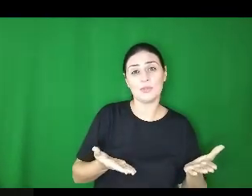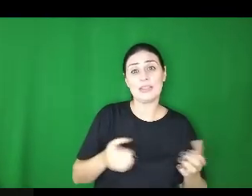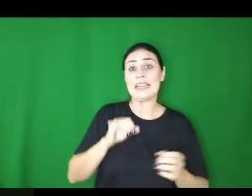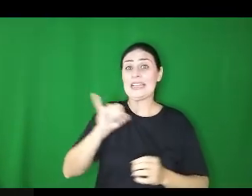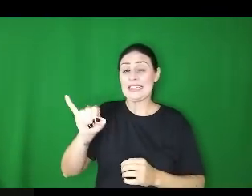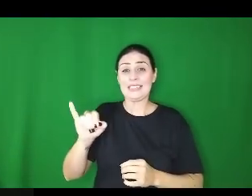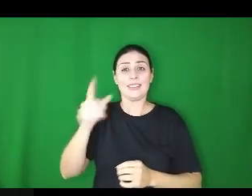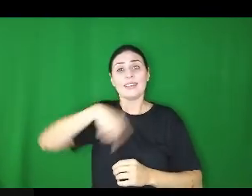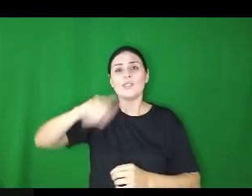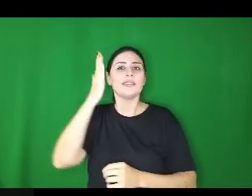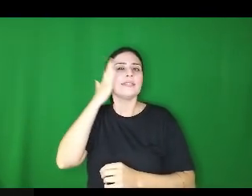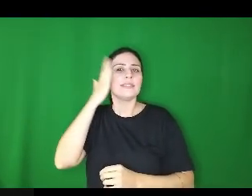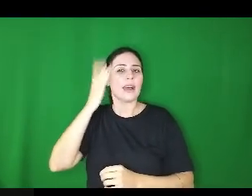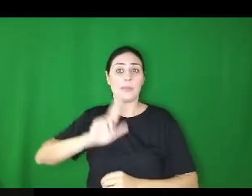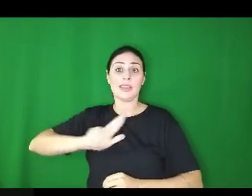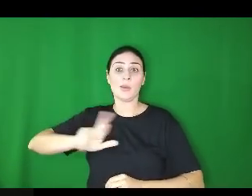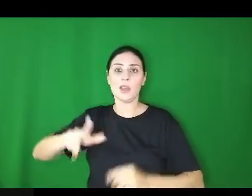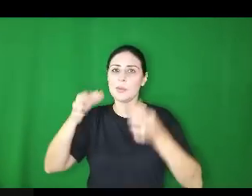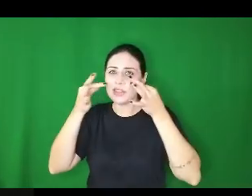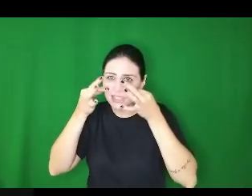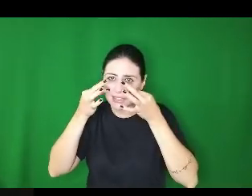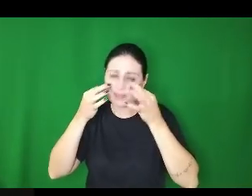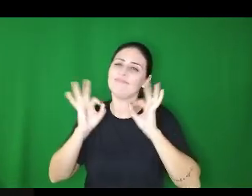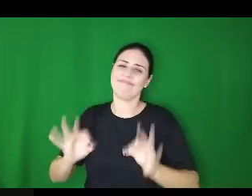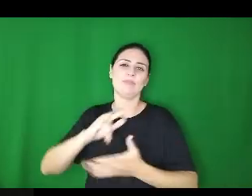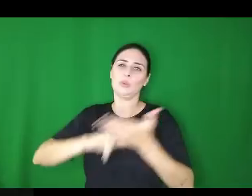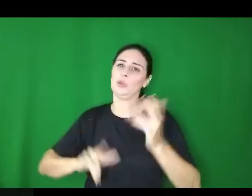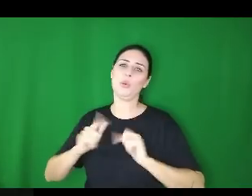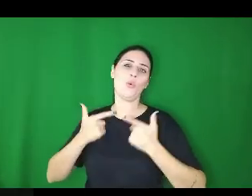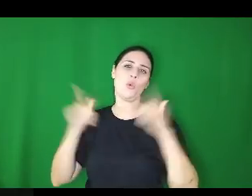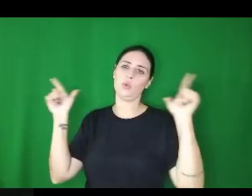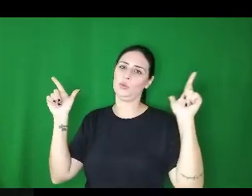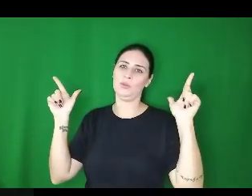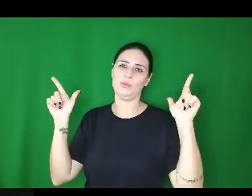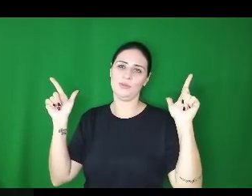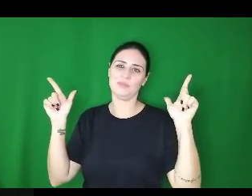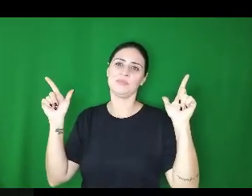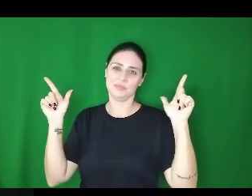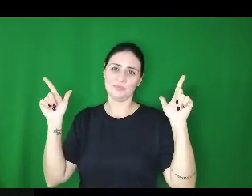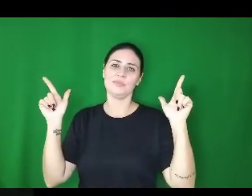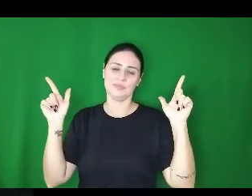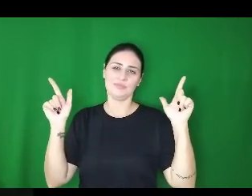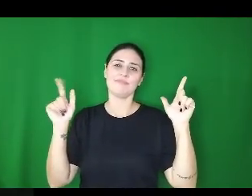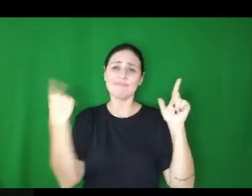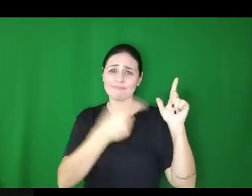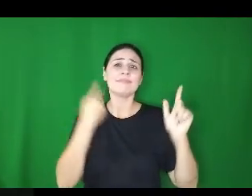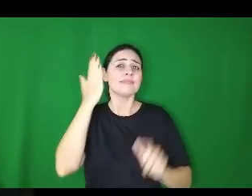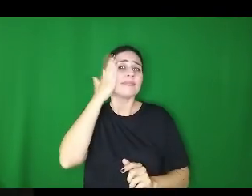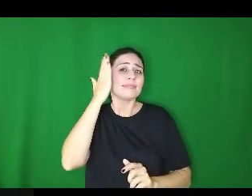foi, e um pouco, e também muito extenso, muitas vezes